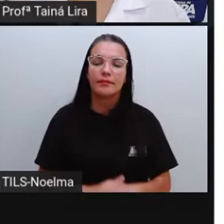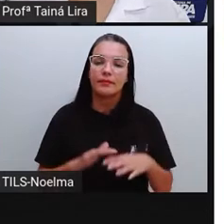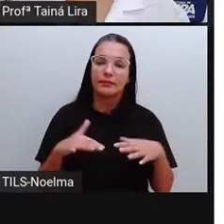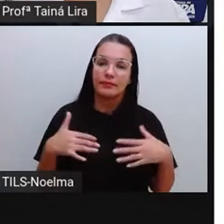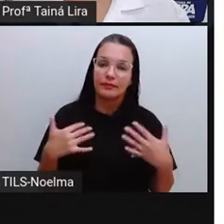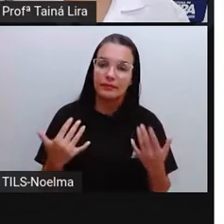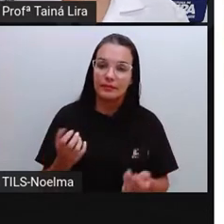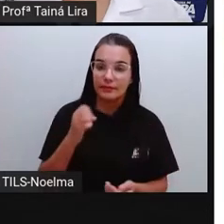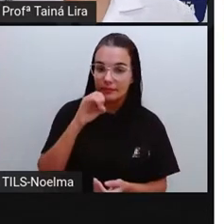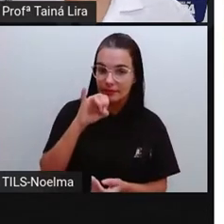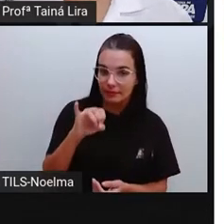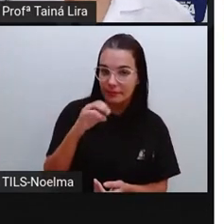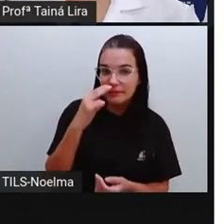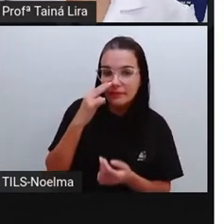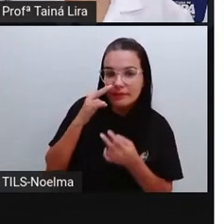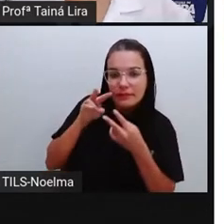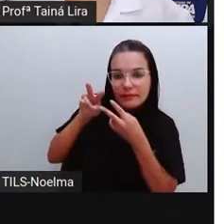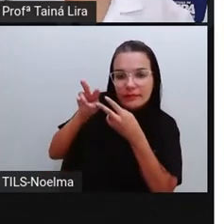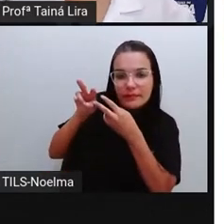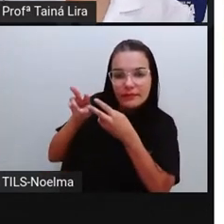Então, se nós olharmos, né,